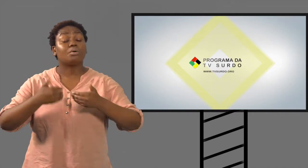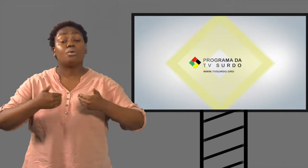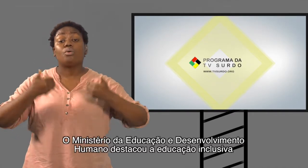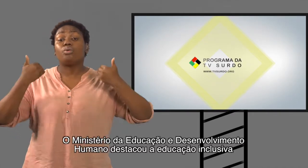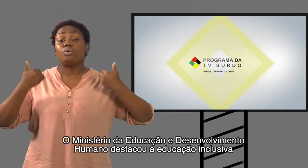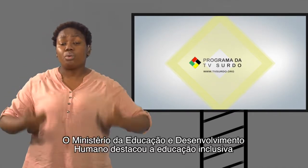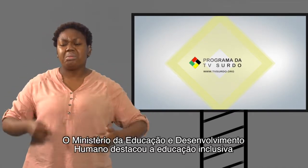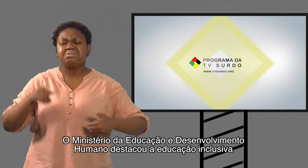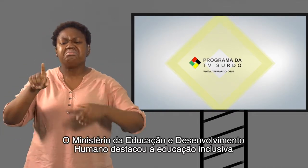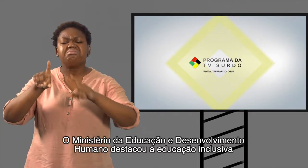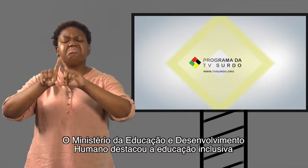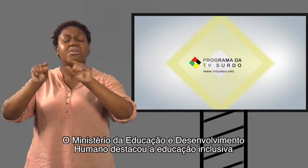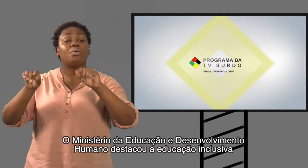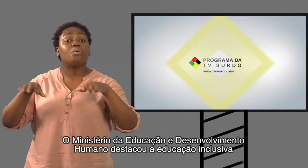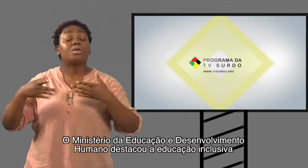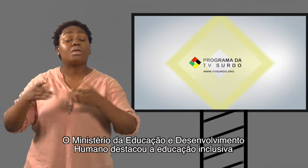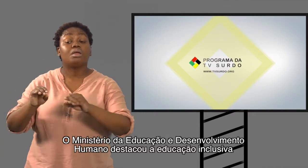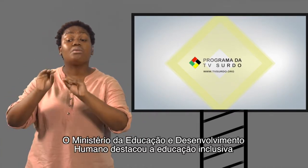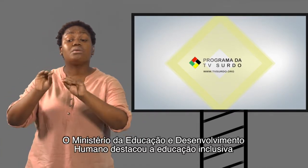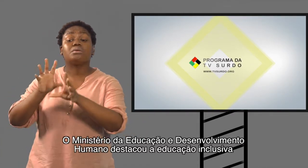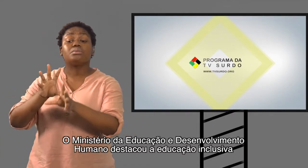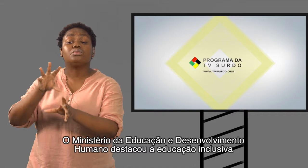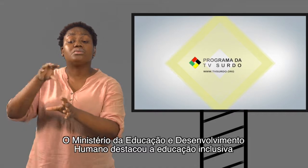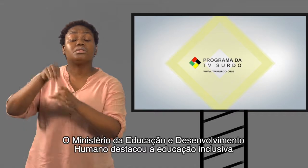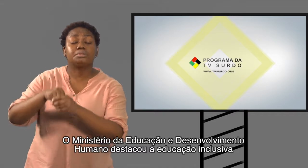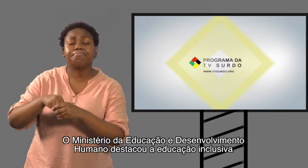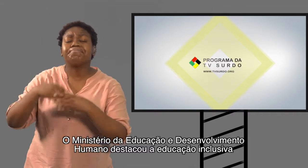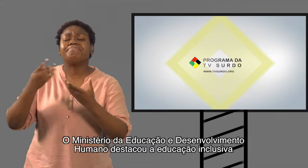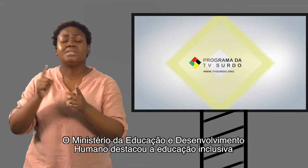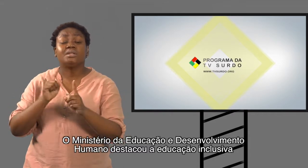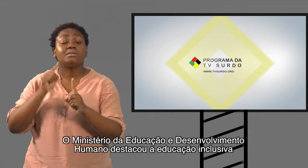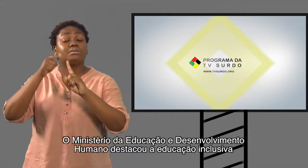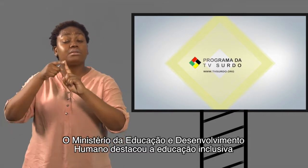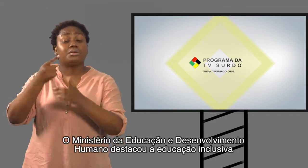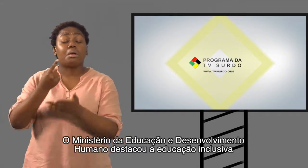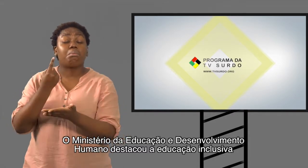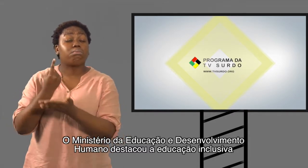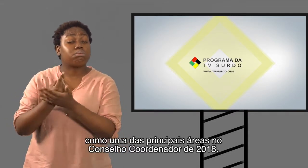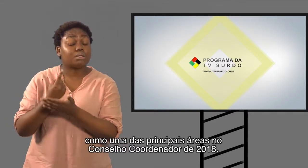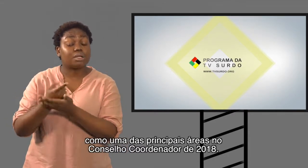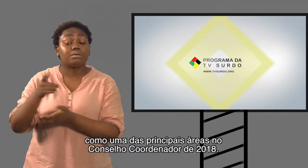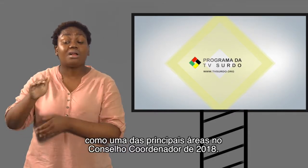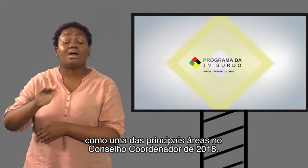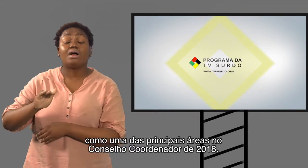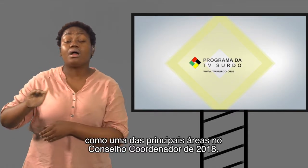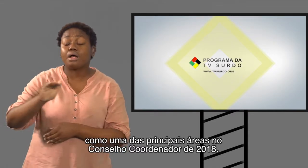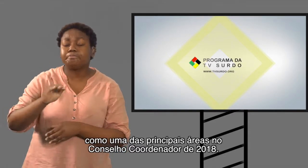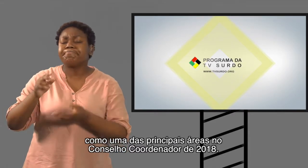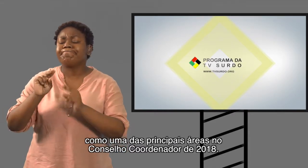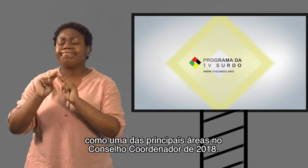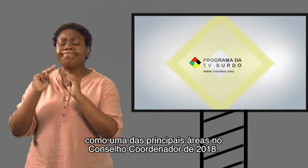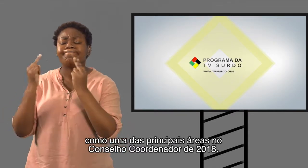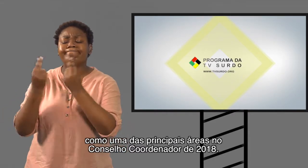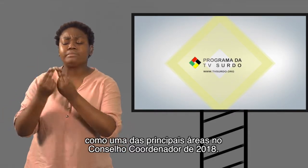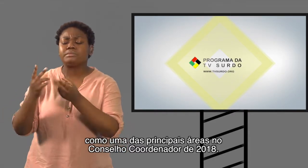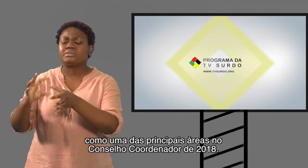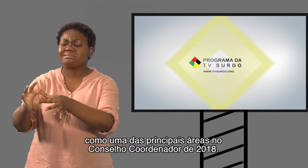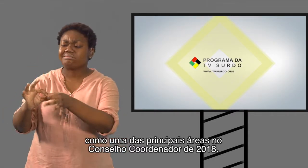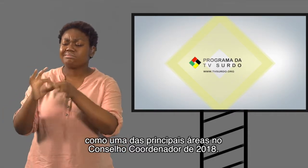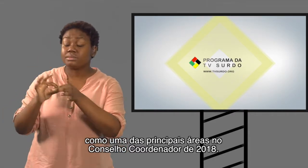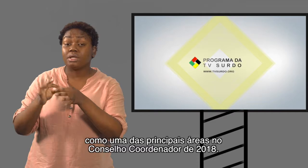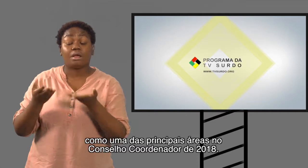O Ministério da Educação e Desenvolvimento Humano destacou a educação inclusiva como uma das principais áreas no